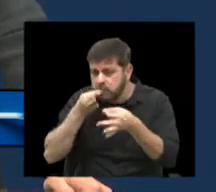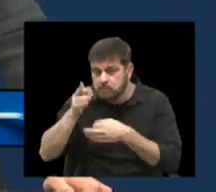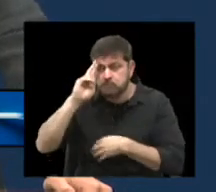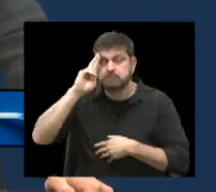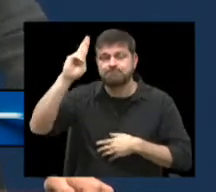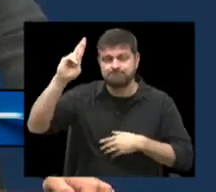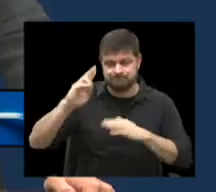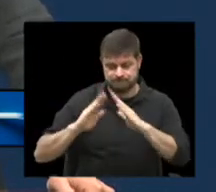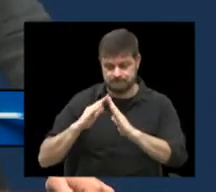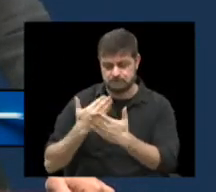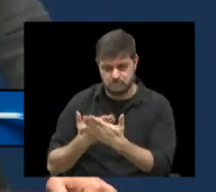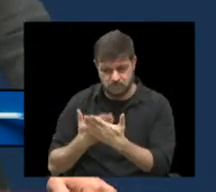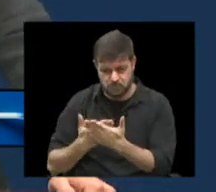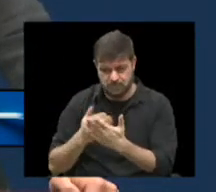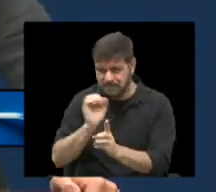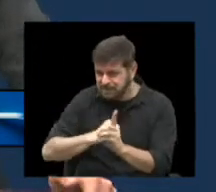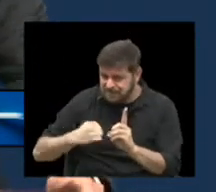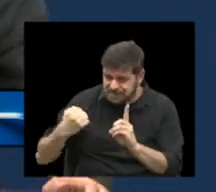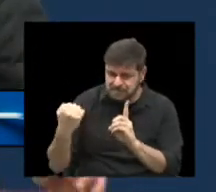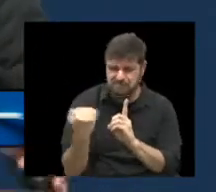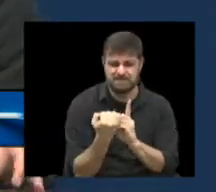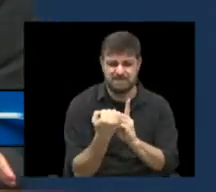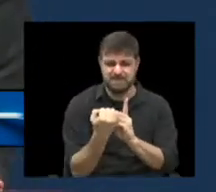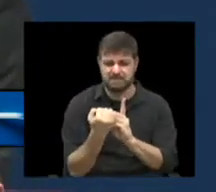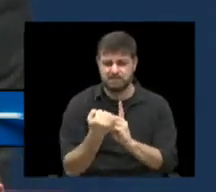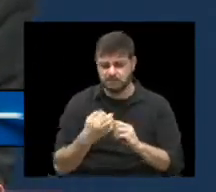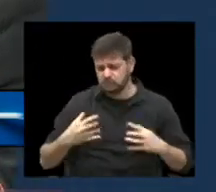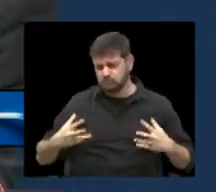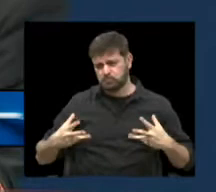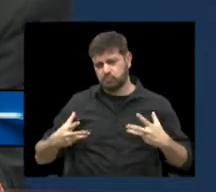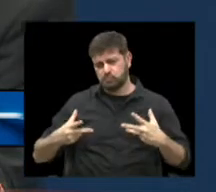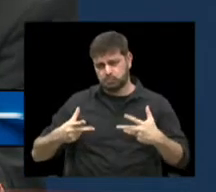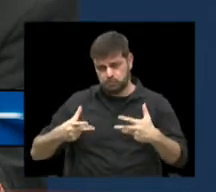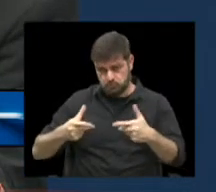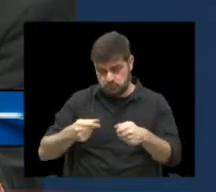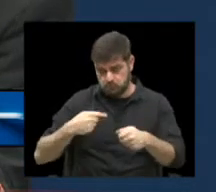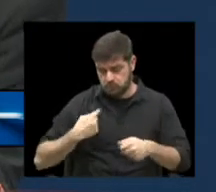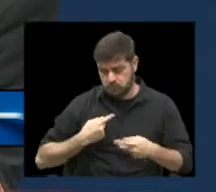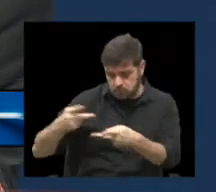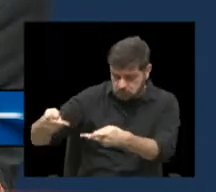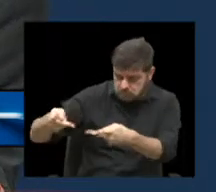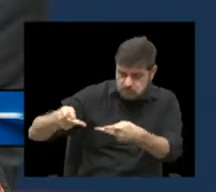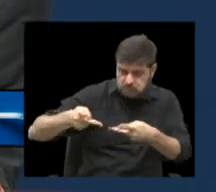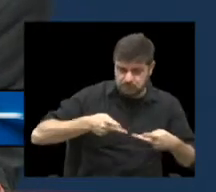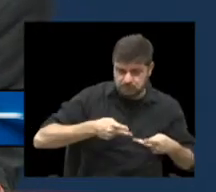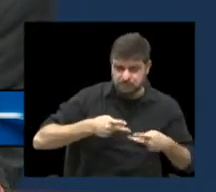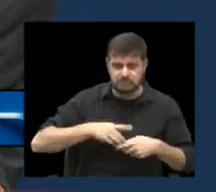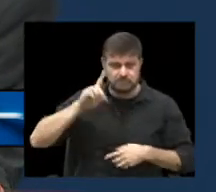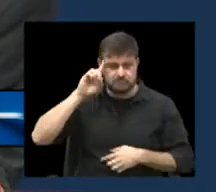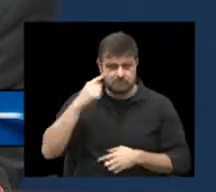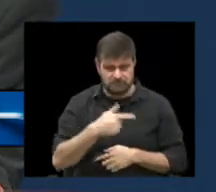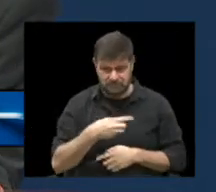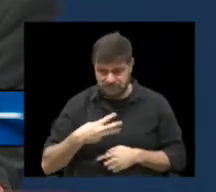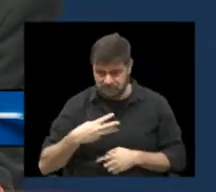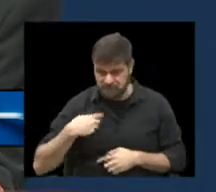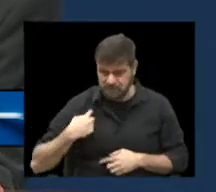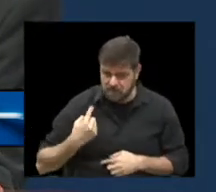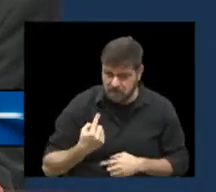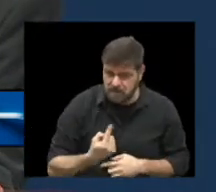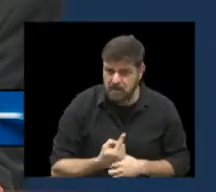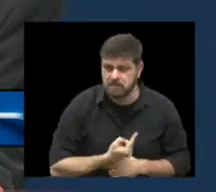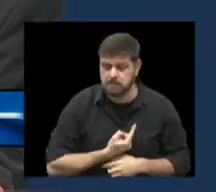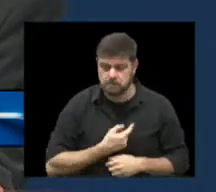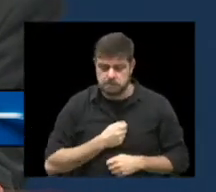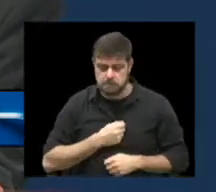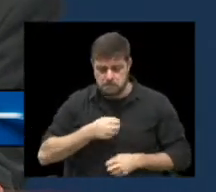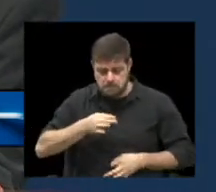empresários, sociedade civil organizada. Então, todos serão convidados para que no dia 23 a gente faça essa escuta